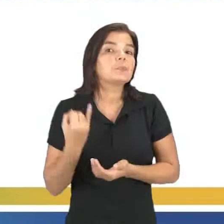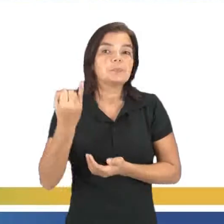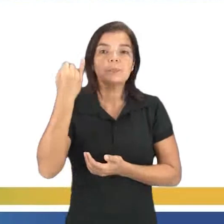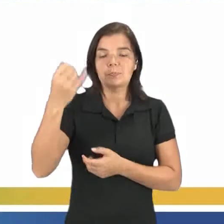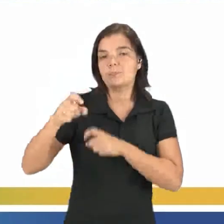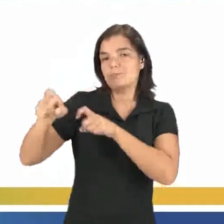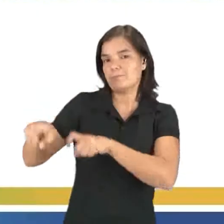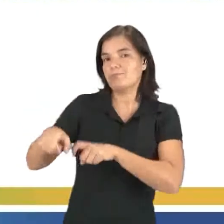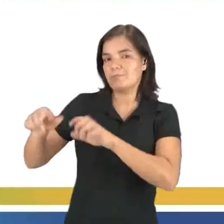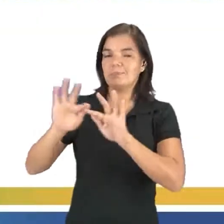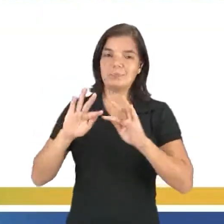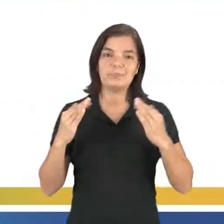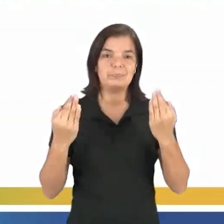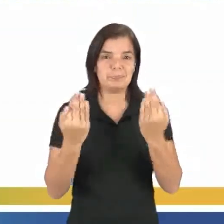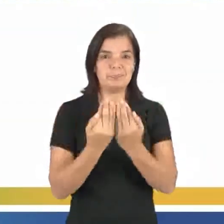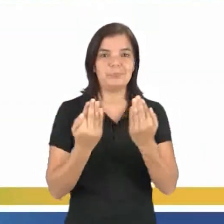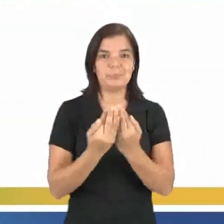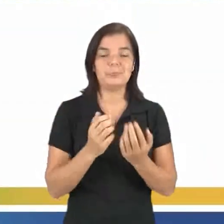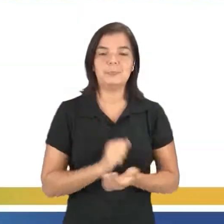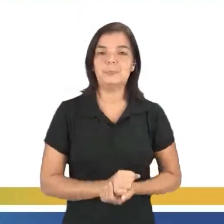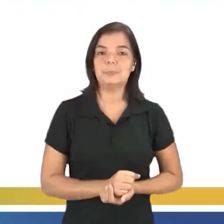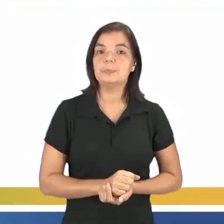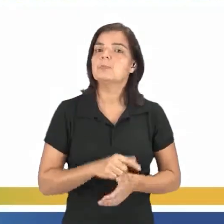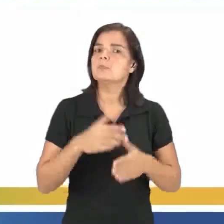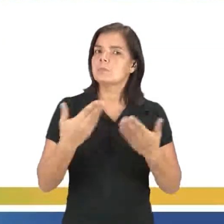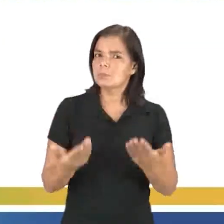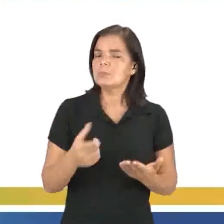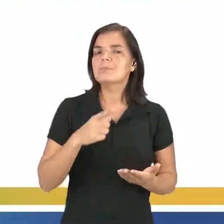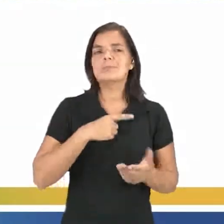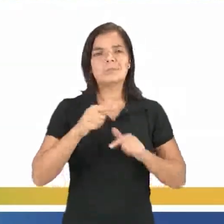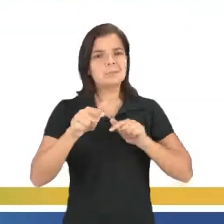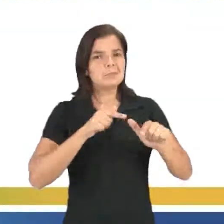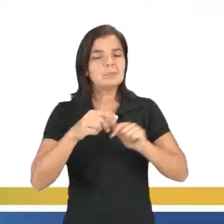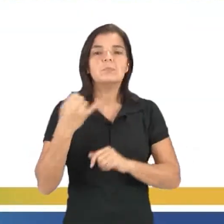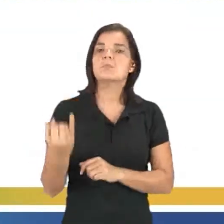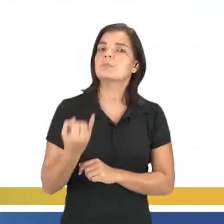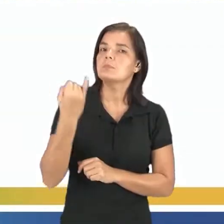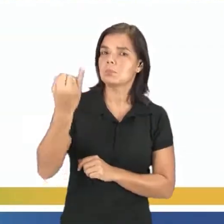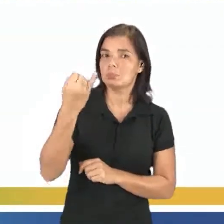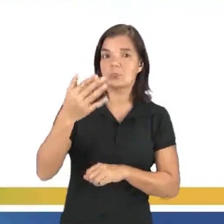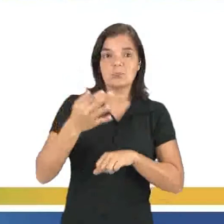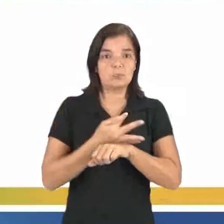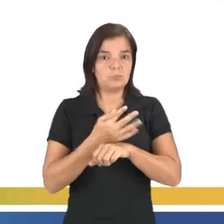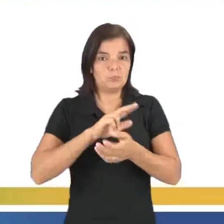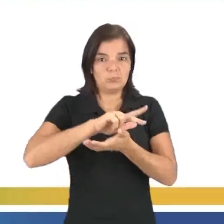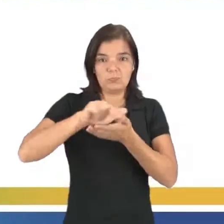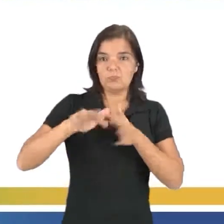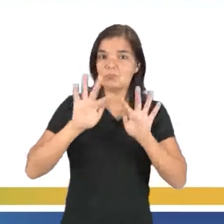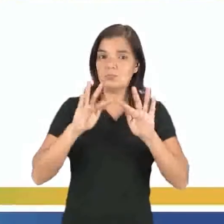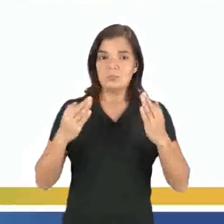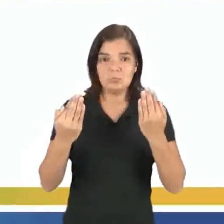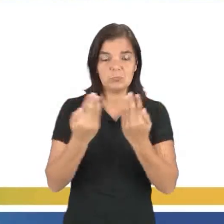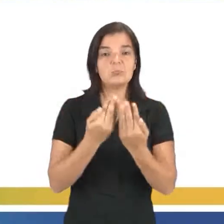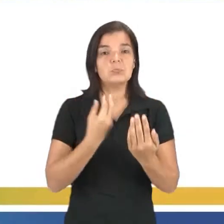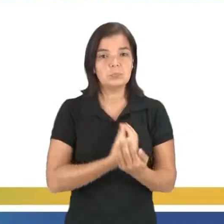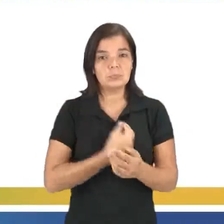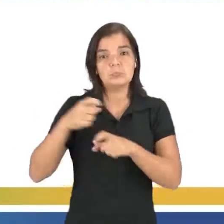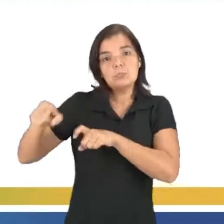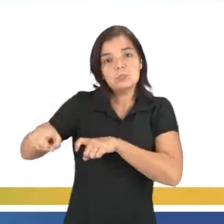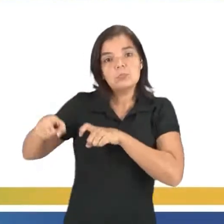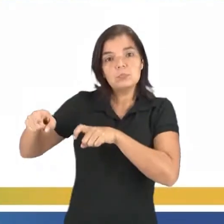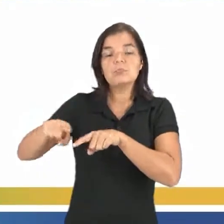da agricultura familiar? Ainda que seja uma atividade muito importante para o sustento de diversas famílias que vivem na zona